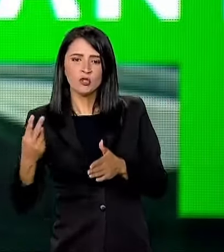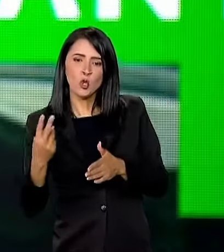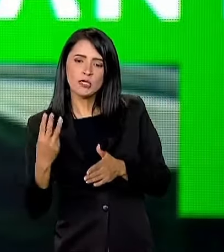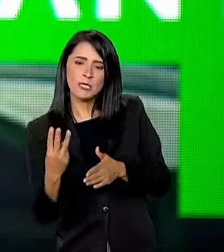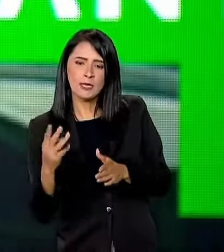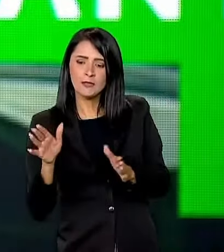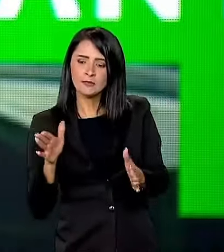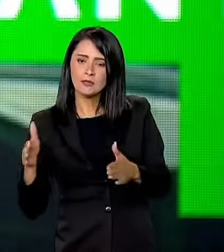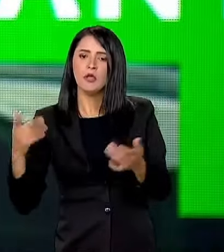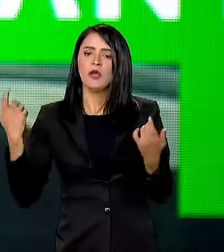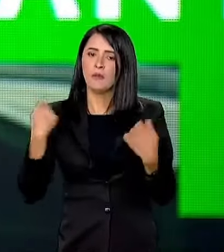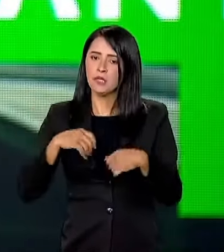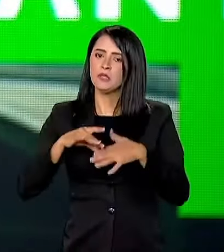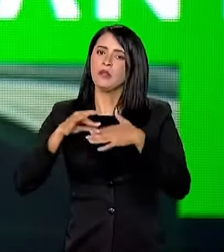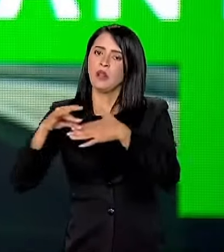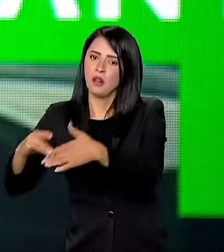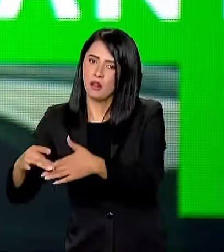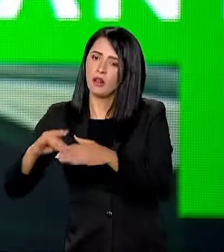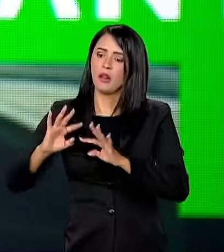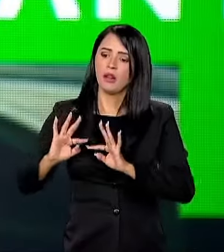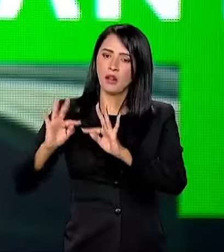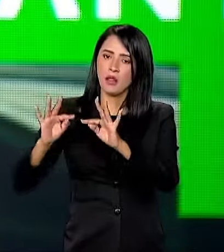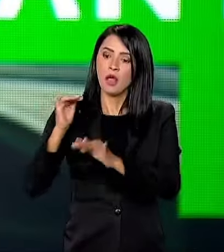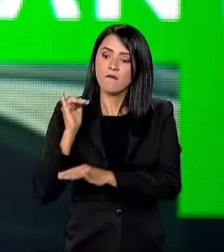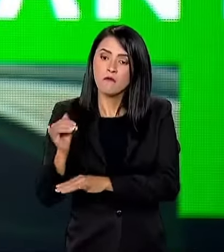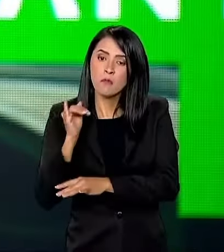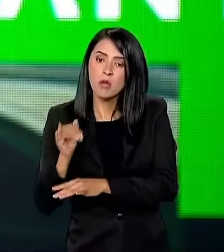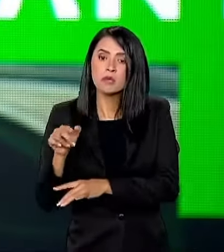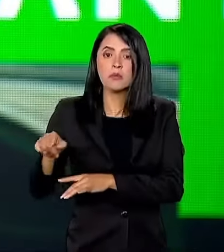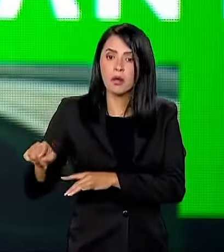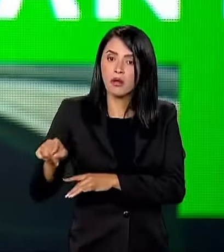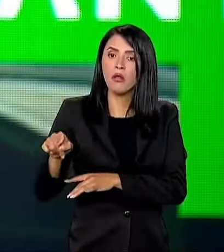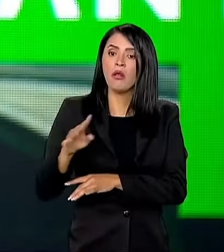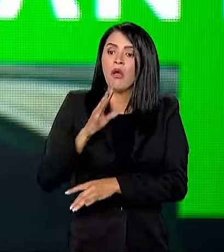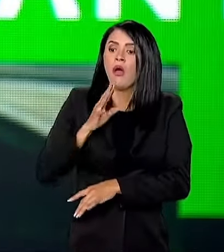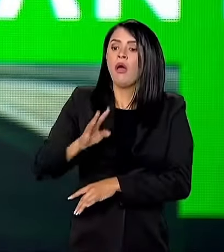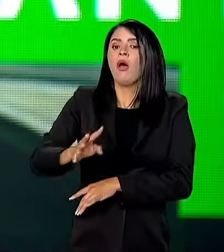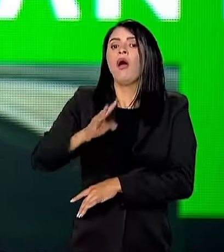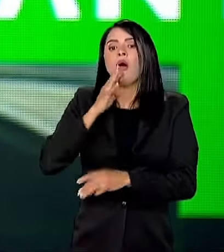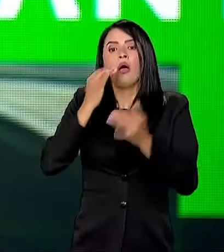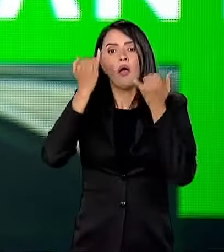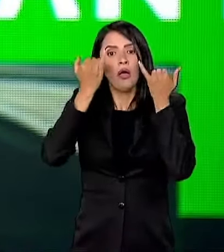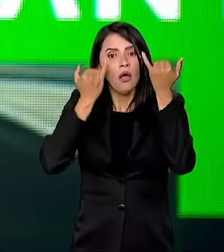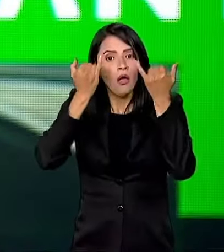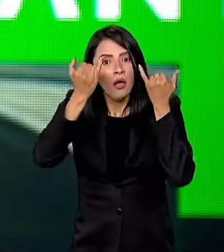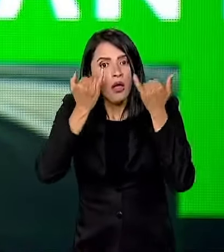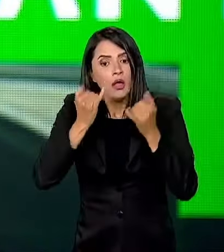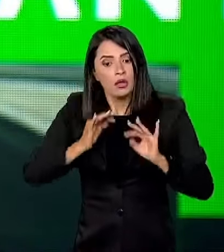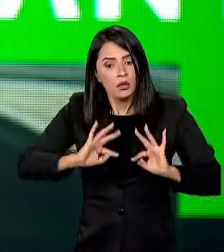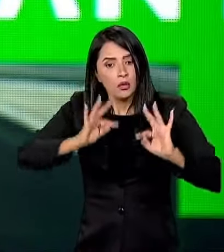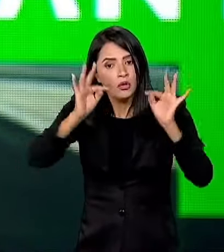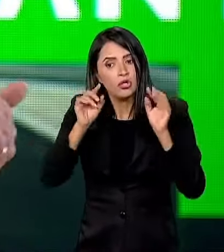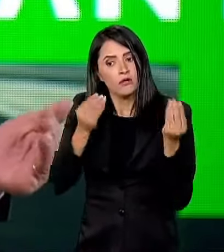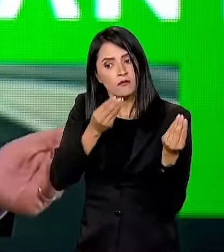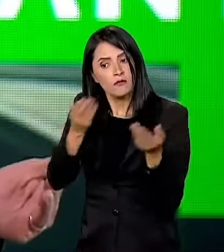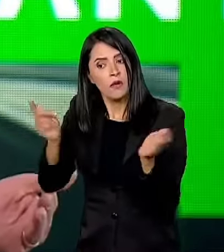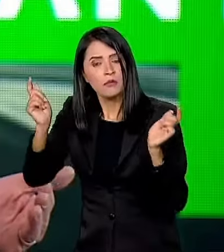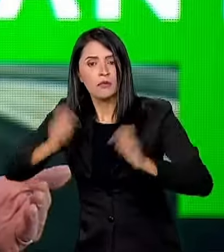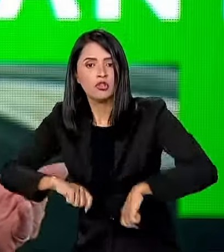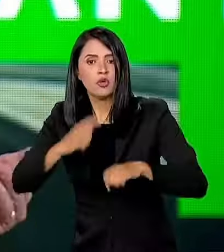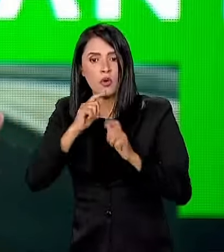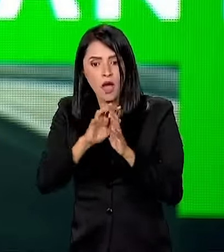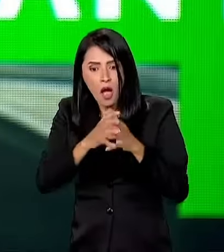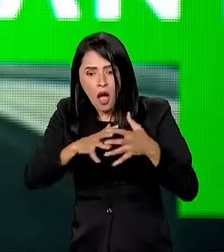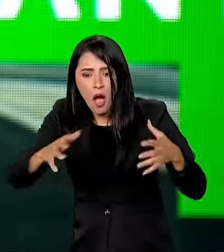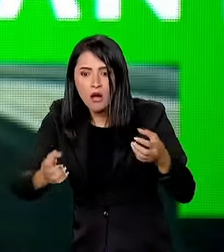nós precisamos levar tecnologia e conhecimento. Porque é a tecnologia e o conhecimento que vai permitir que ele produza em